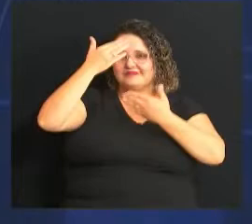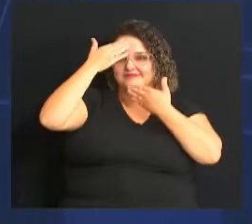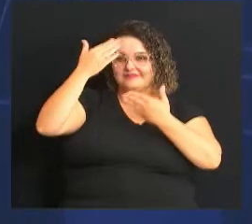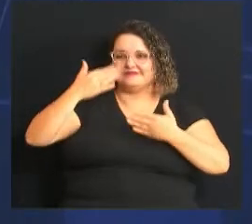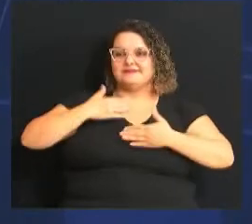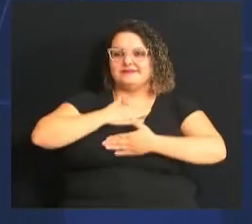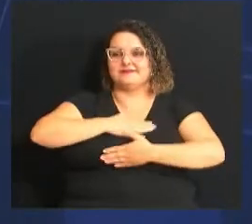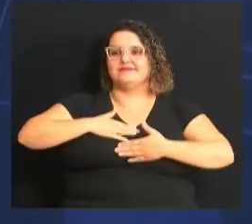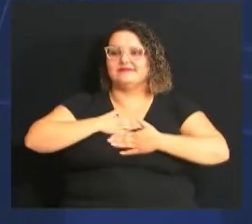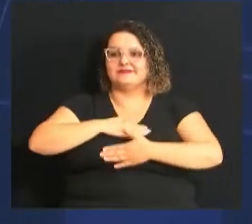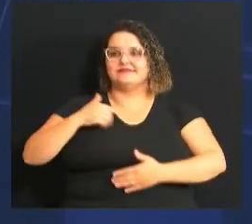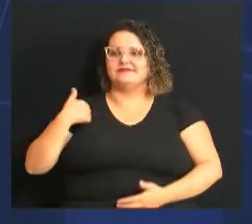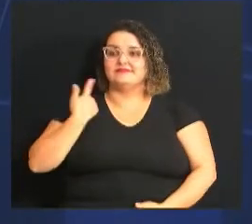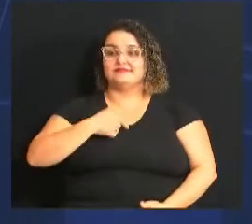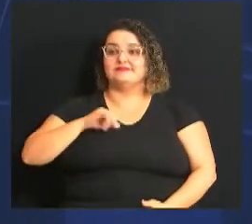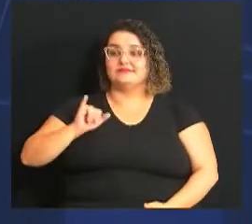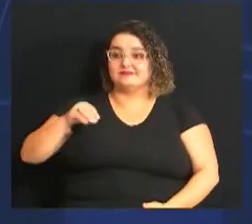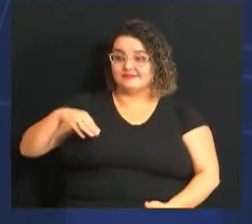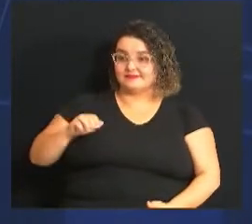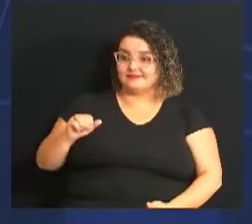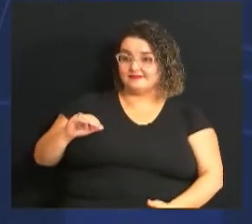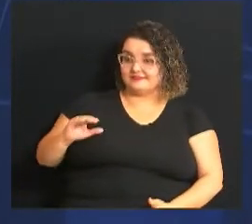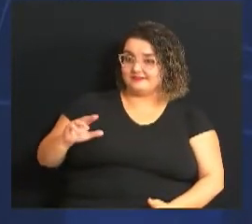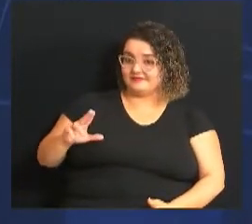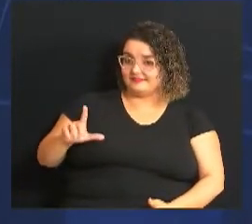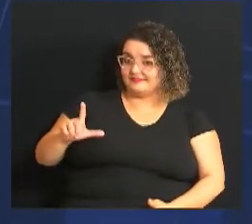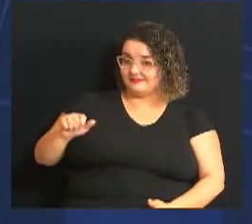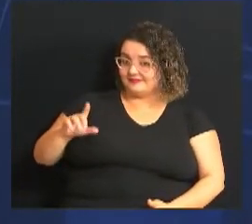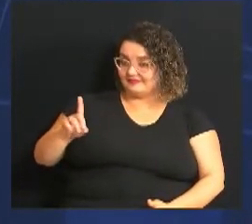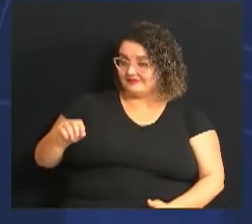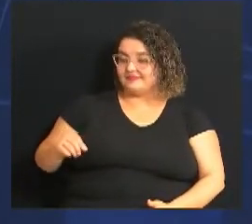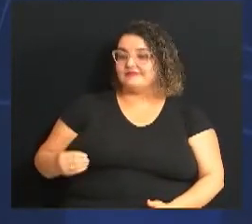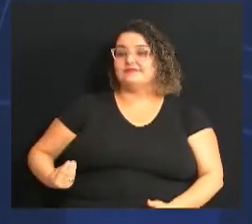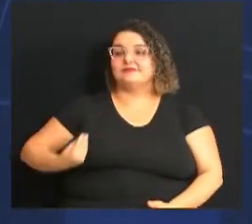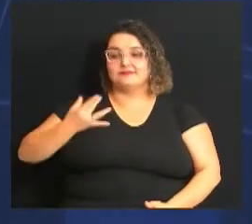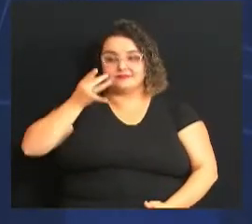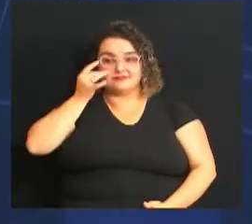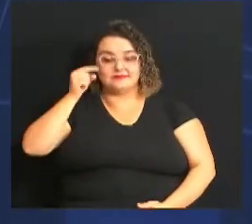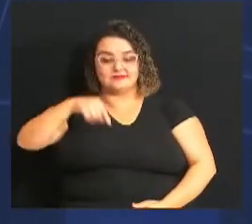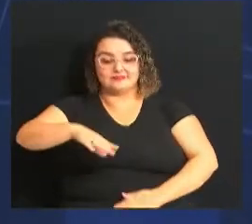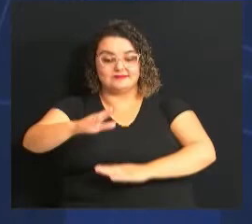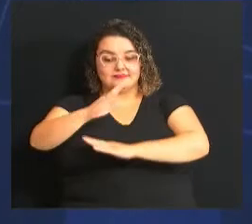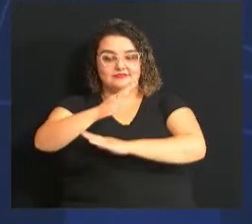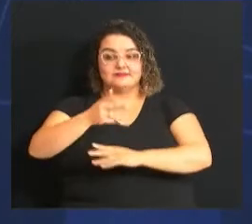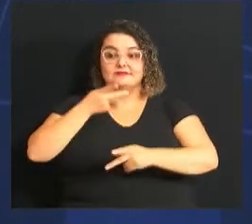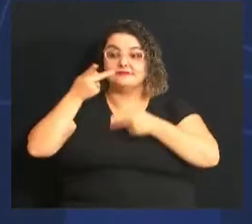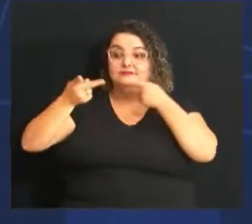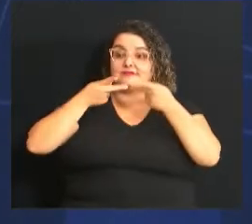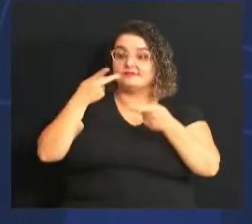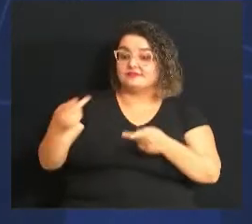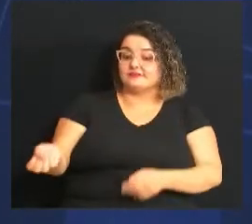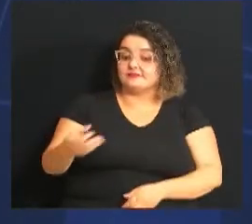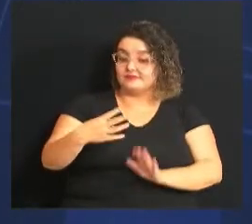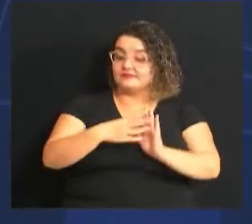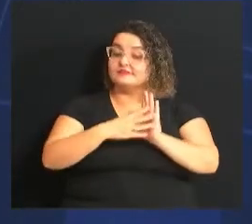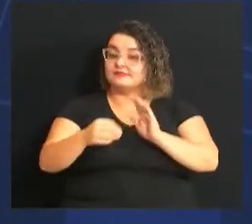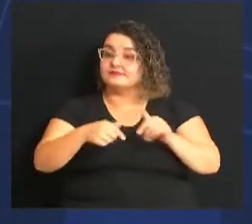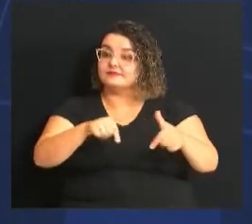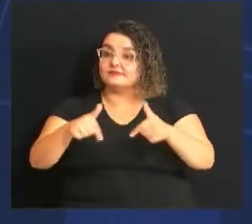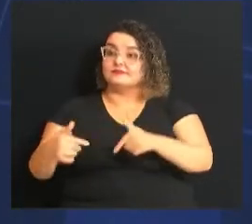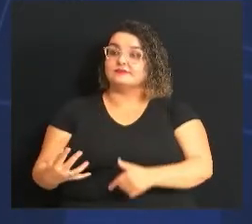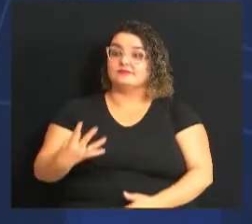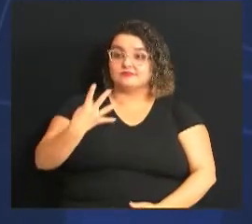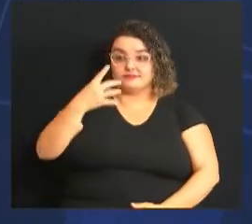todo nosso. A Imaculada participando aqui ao vivo do nosso Câmara Notícia, falando sobre este novo modelo de trabalho com 4 dias